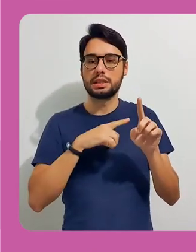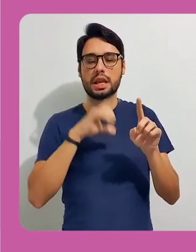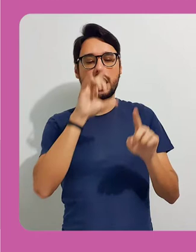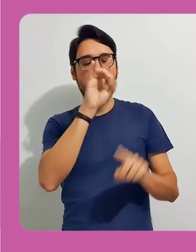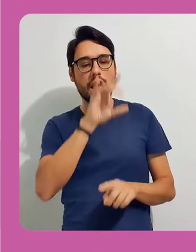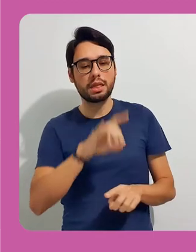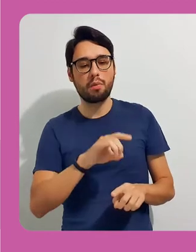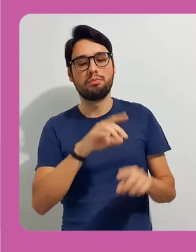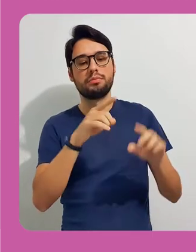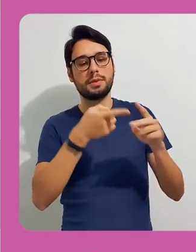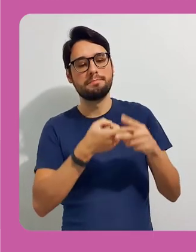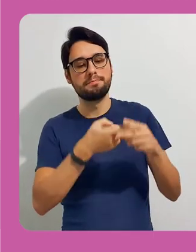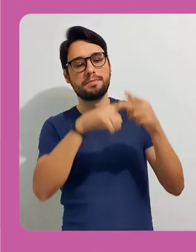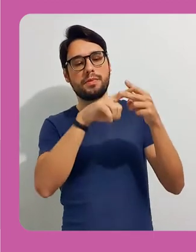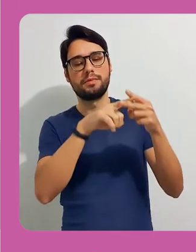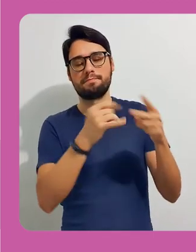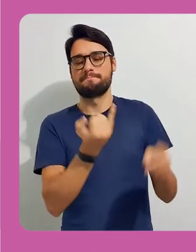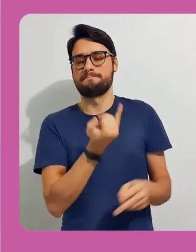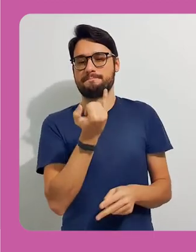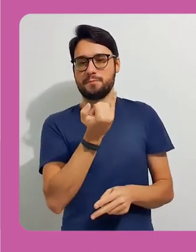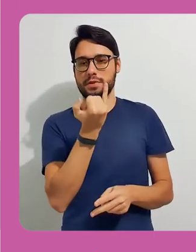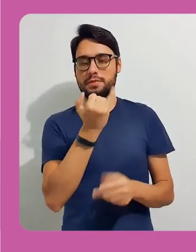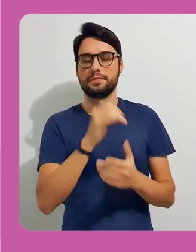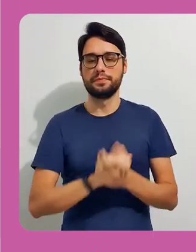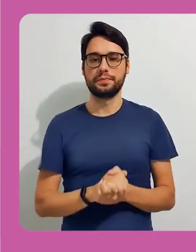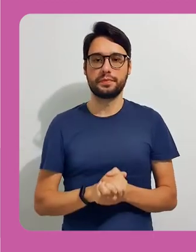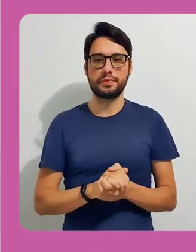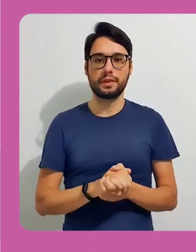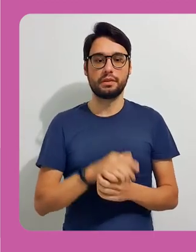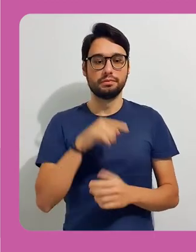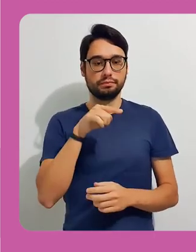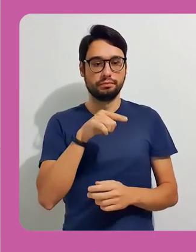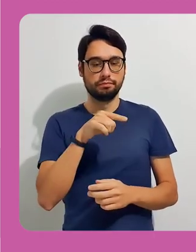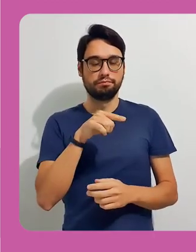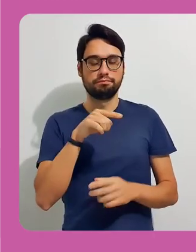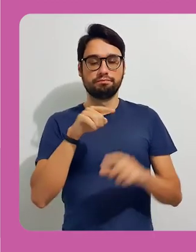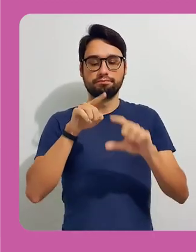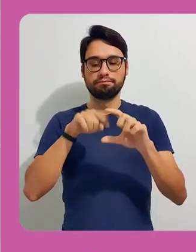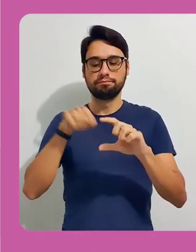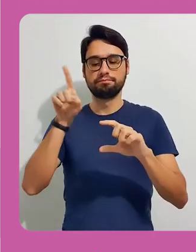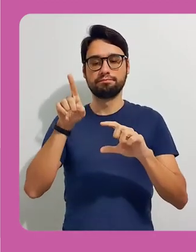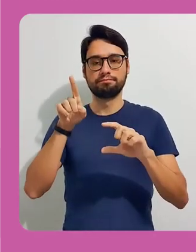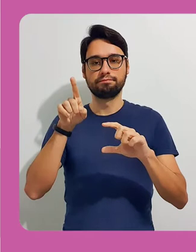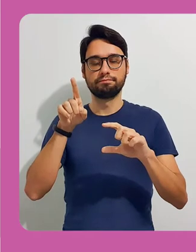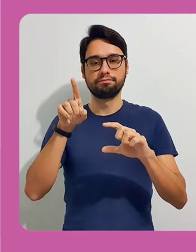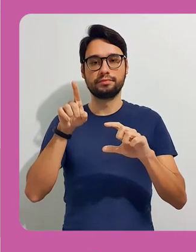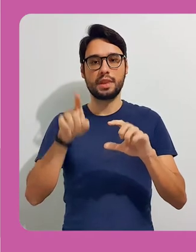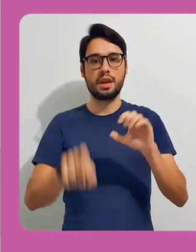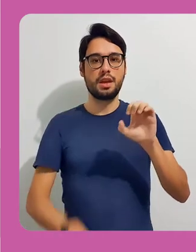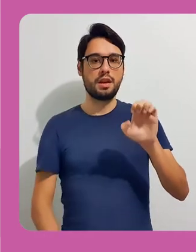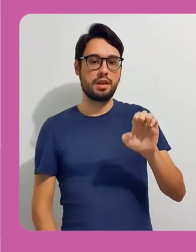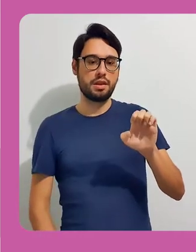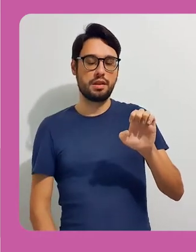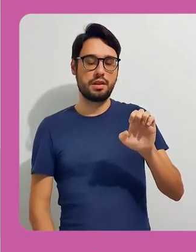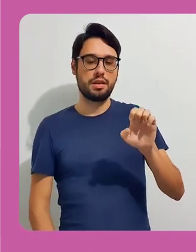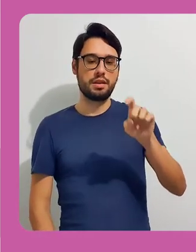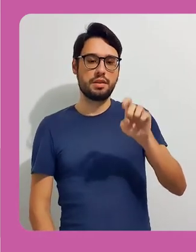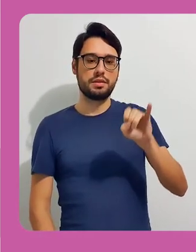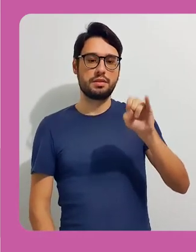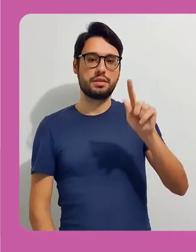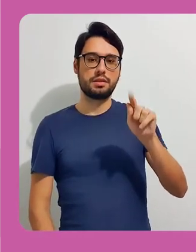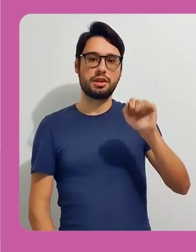atingir alguns objetivos na cara agogico mas esse é essas marcações aqui essas configurações são muito